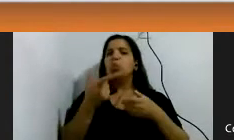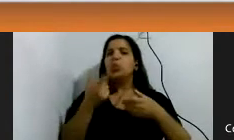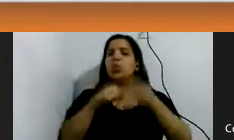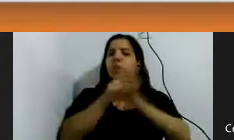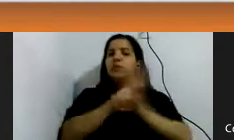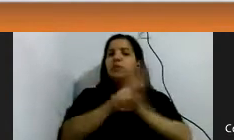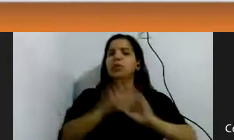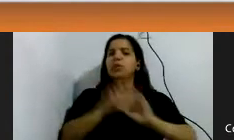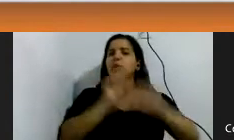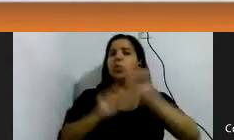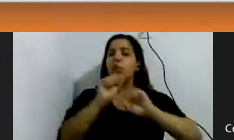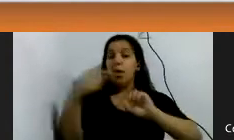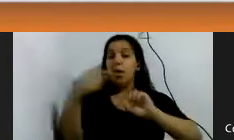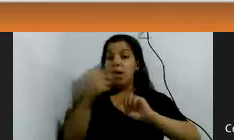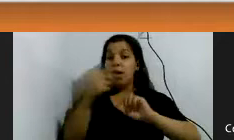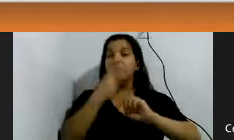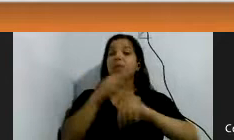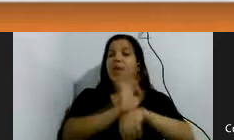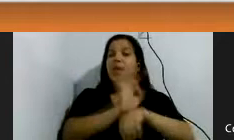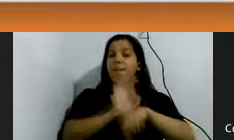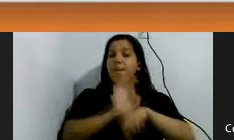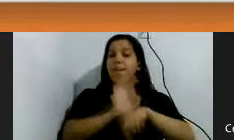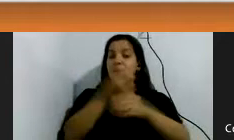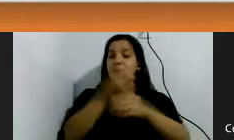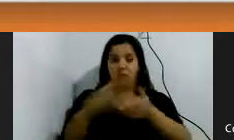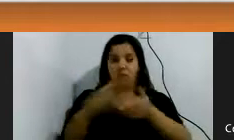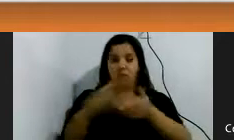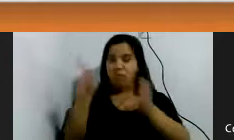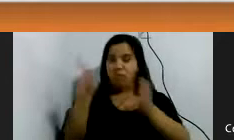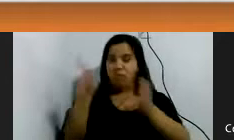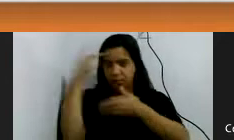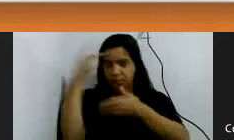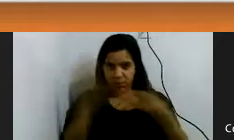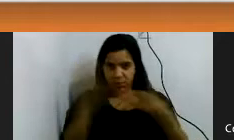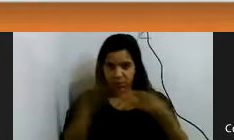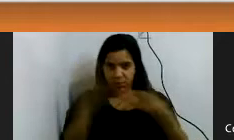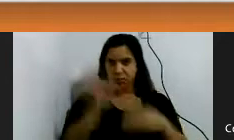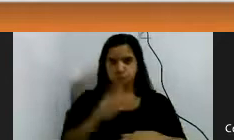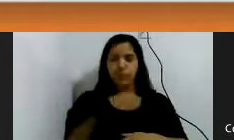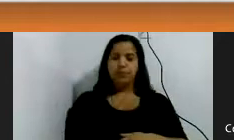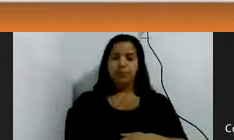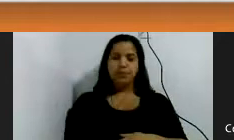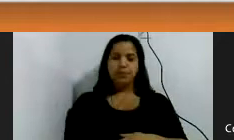hemácia aqui, ela é comercial. Ela não é do paciente.